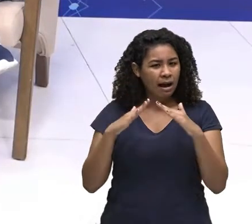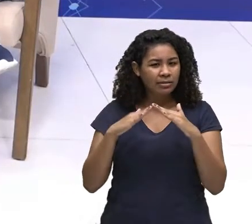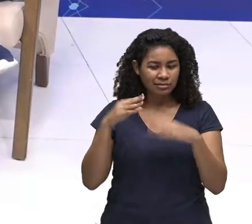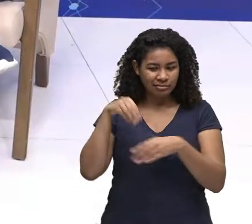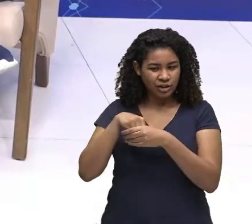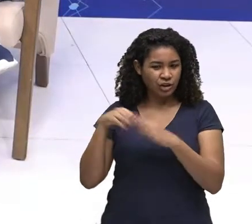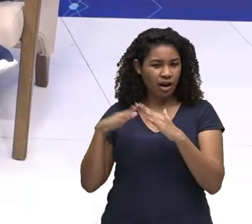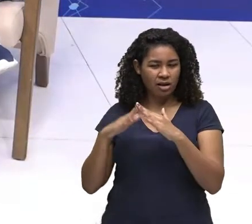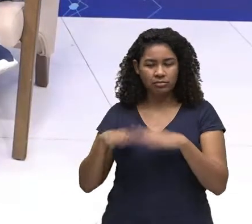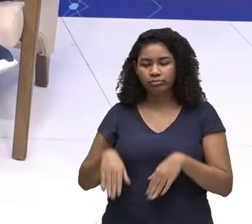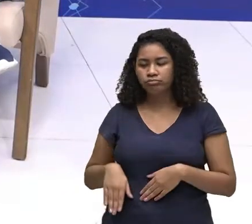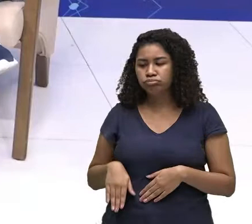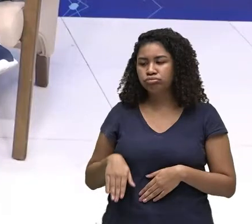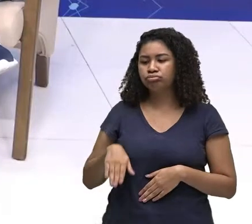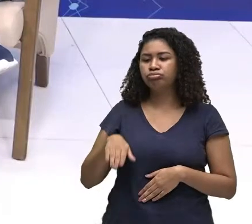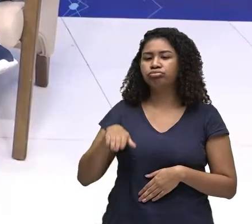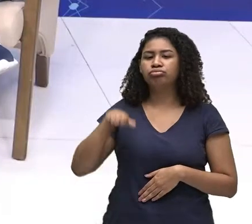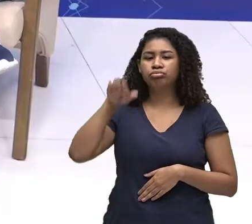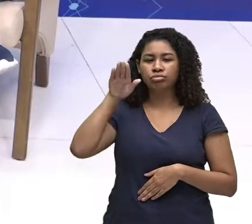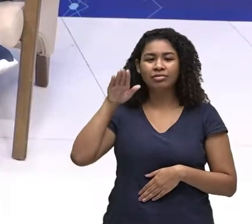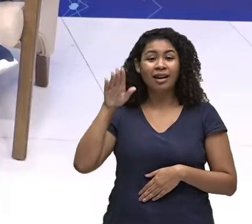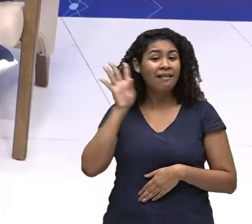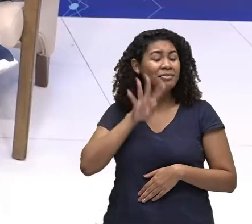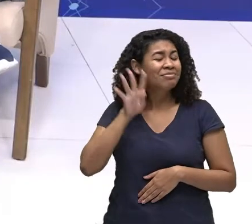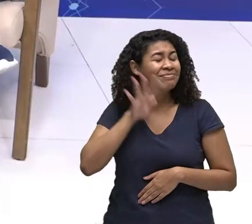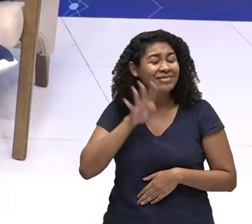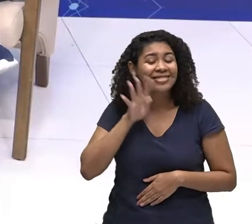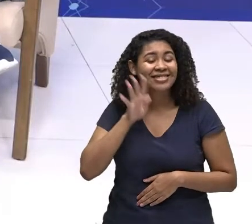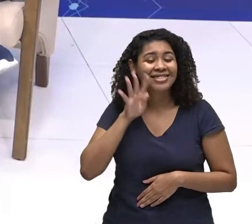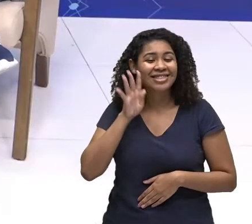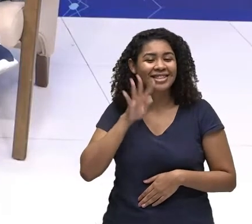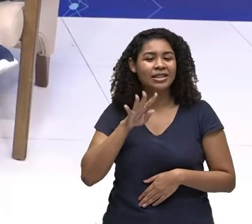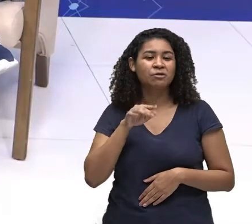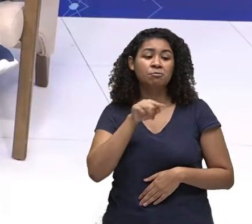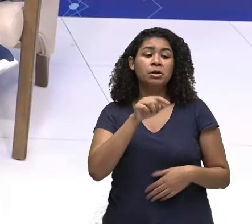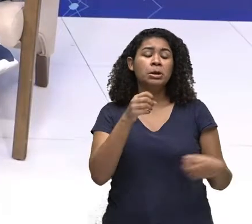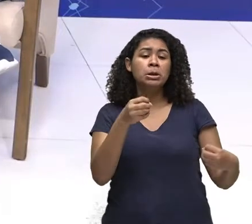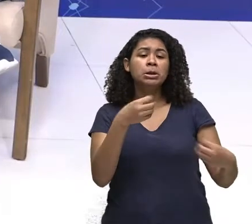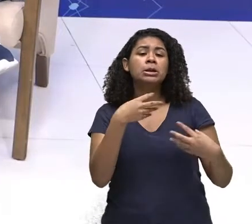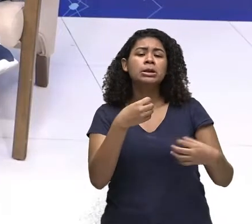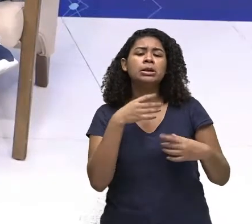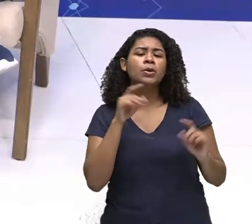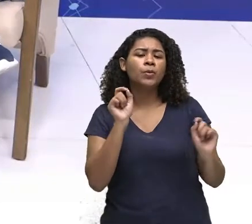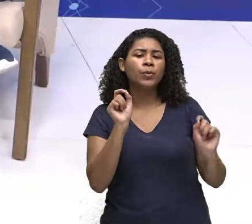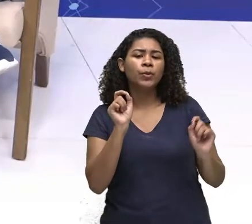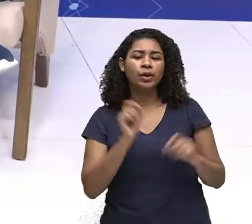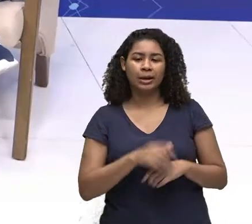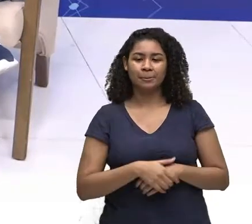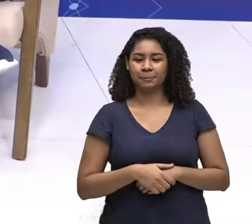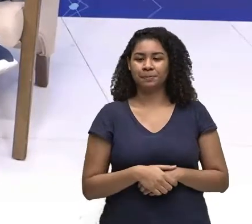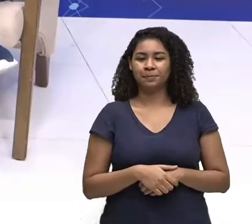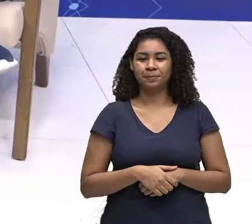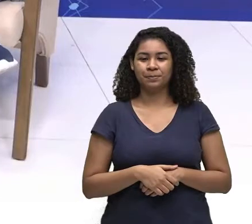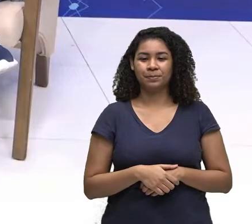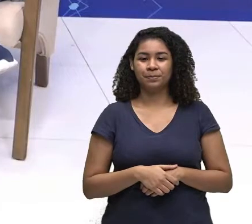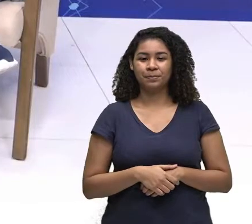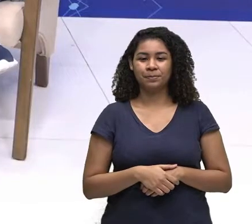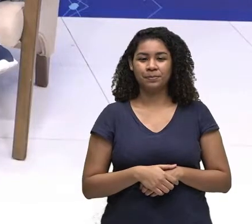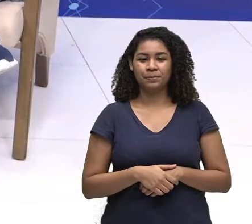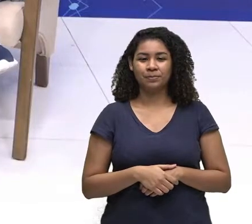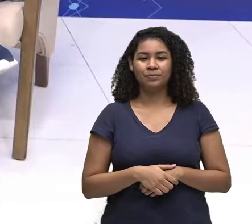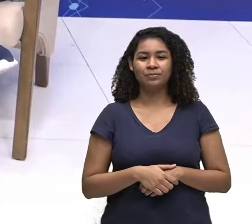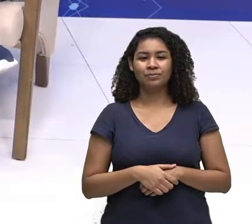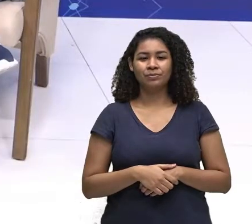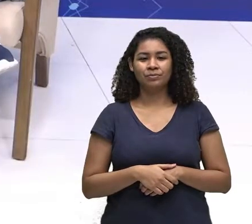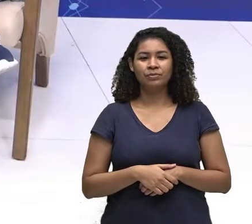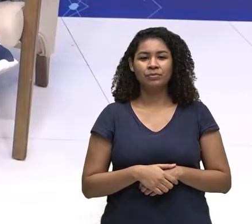novo. É uma série muito bacana. E ele traz um ensinamento que ele fala assim, que de tudo